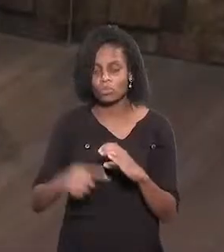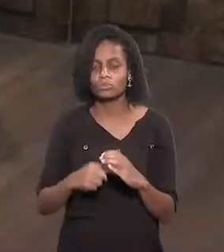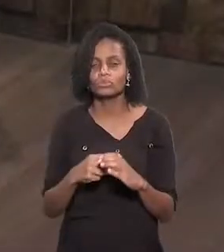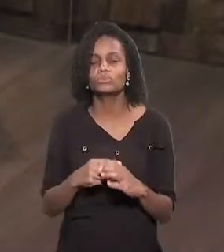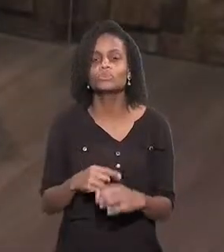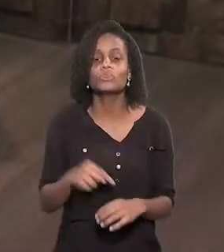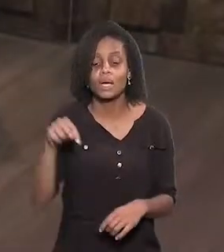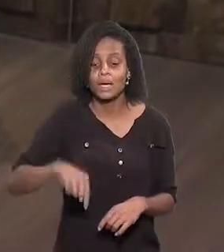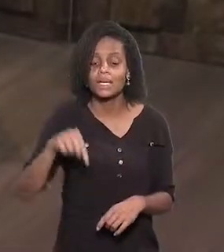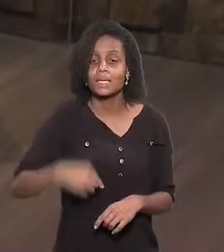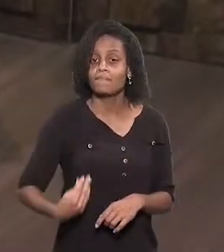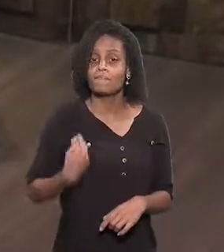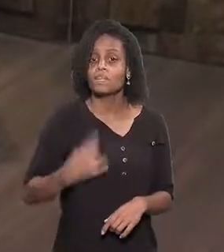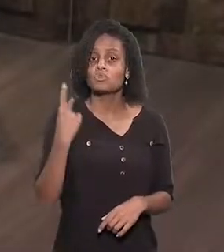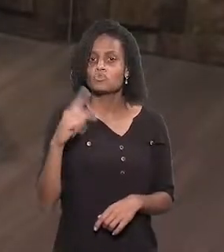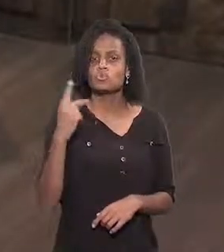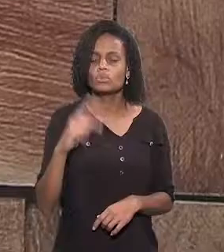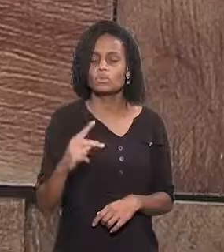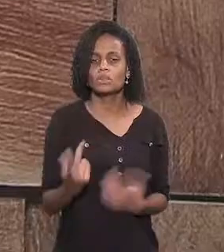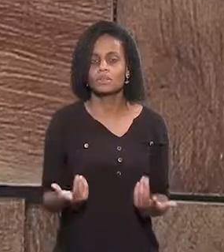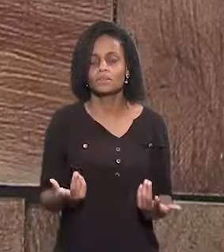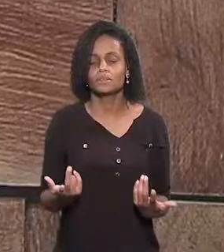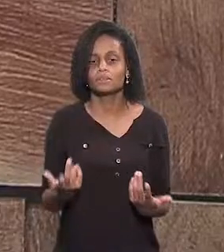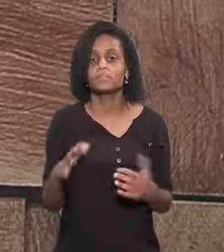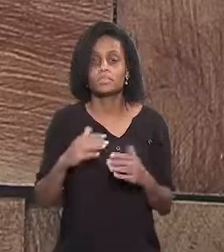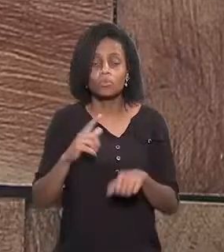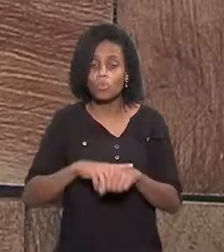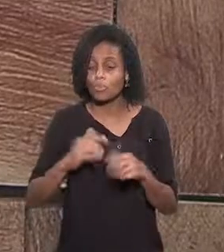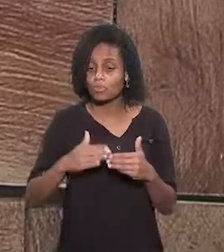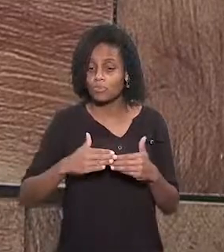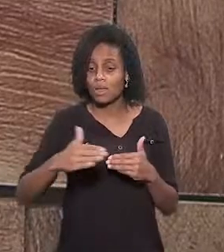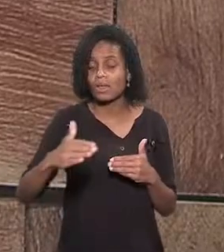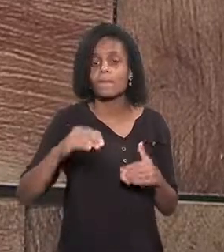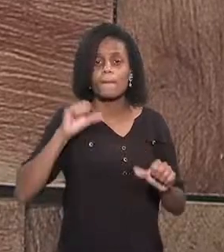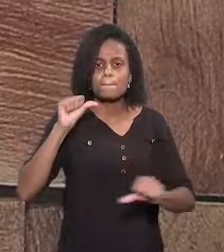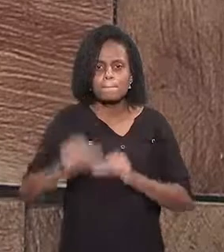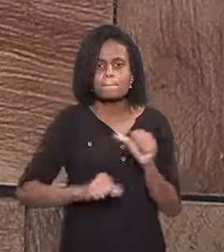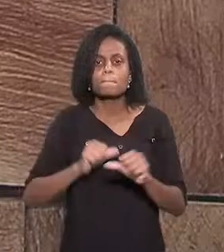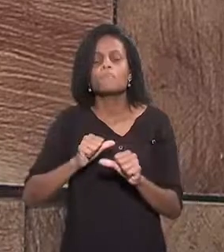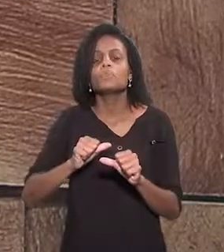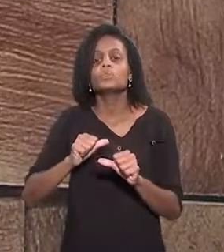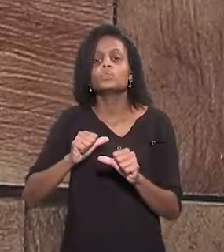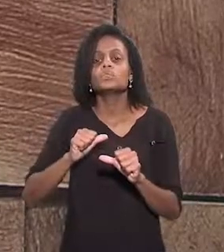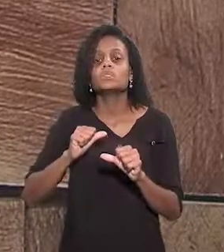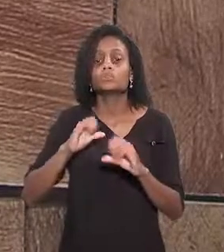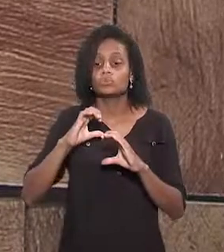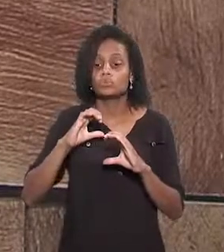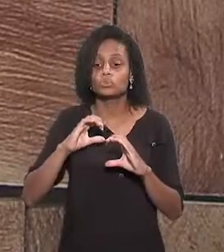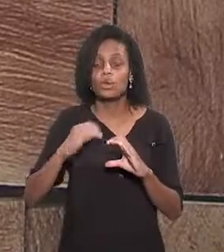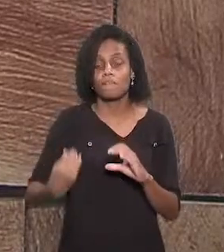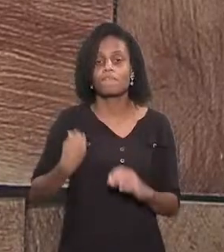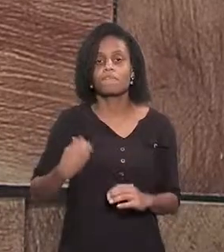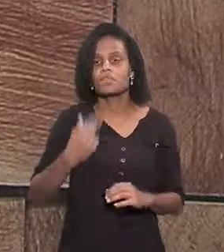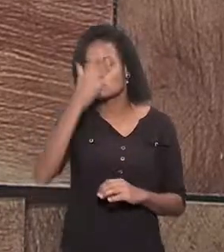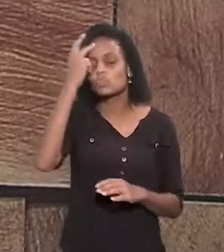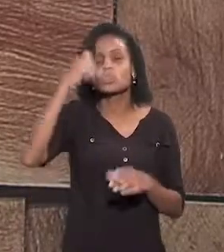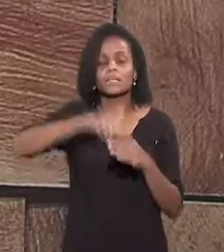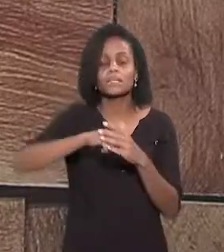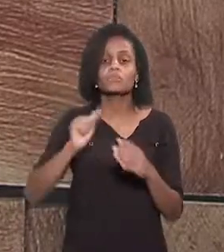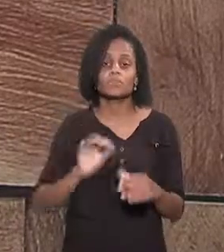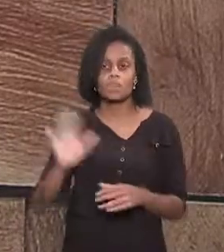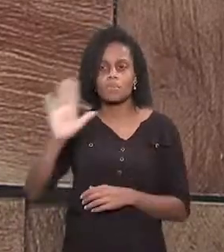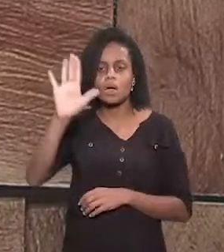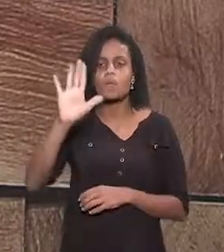o seu lugar, a partir da sua realidade. Então, a partir do momento que eu estou mudando o mundo do Complexo do Alemão, das comunidades,